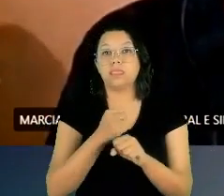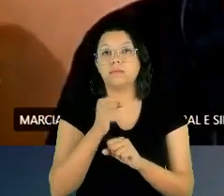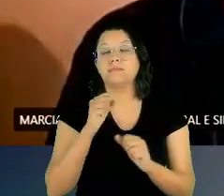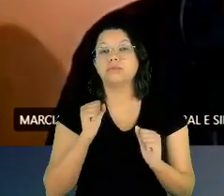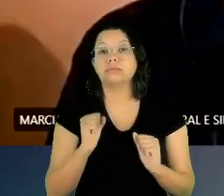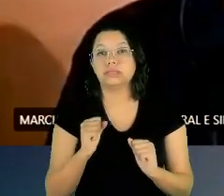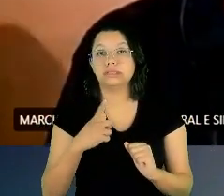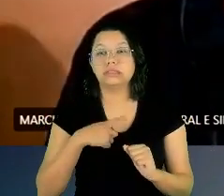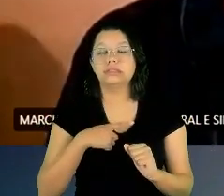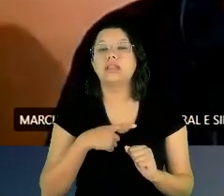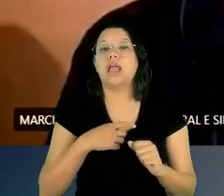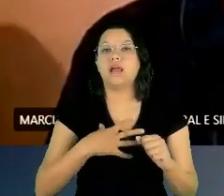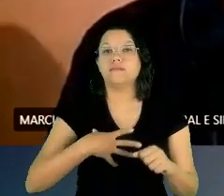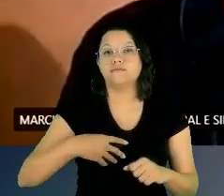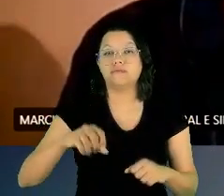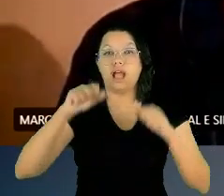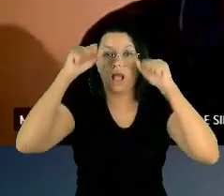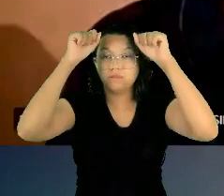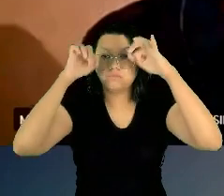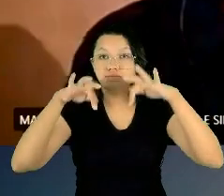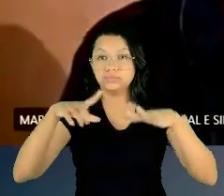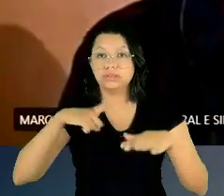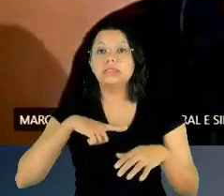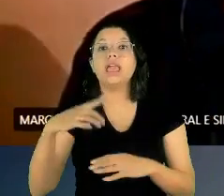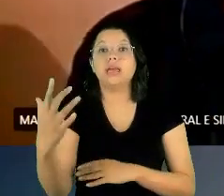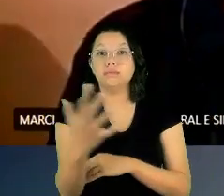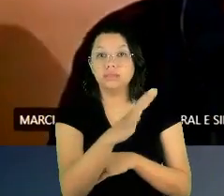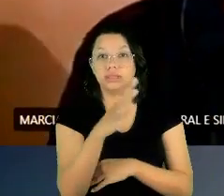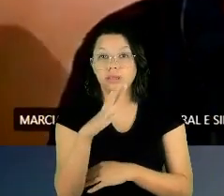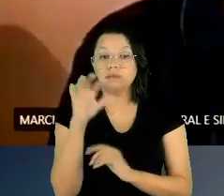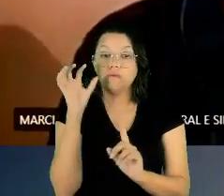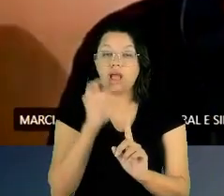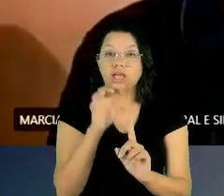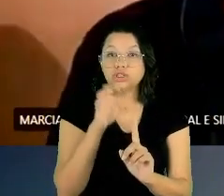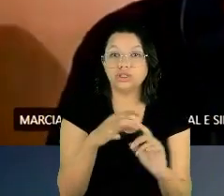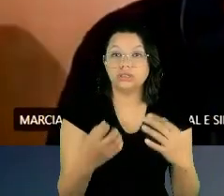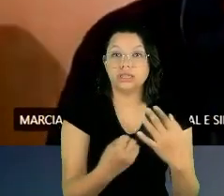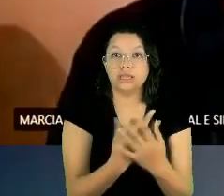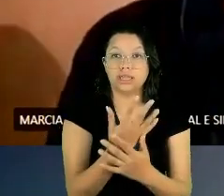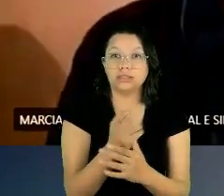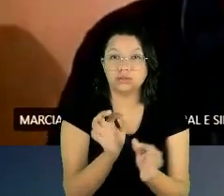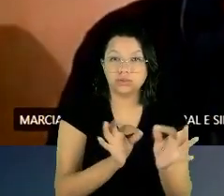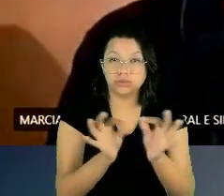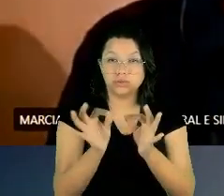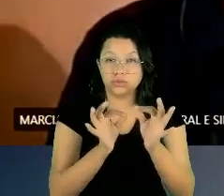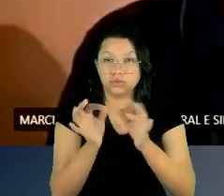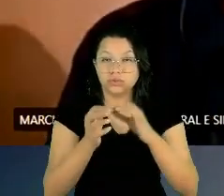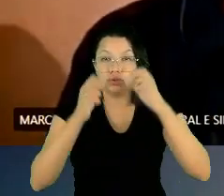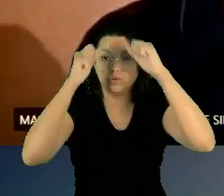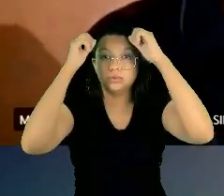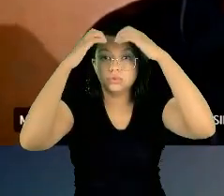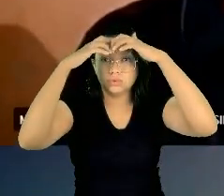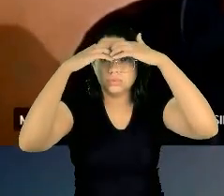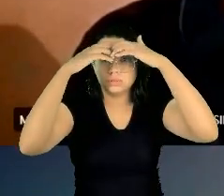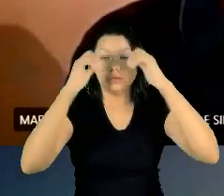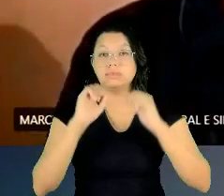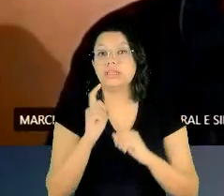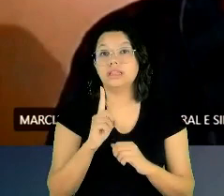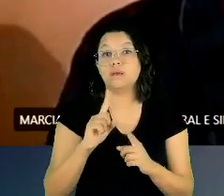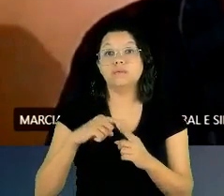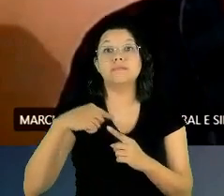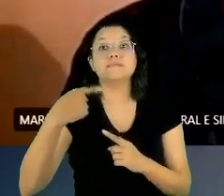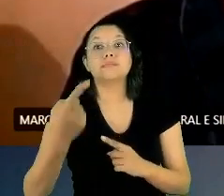filhos autistas, tem fatores ambientais, mas que eles vão agir ali na formação desse cérebro, né, na formação dessa